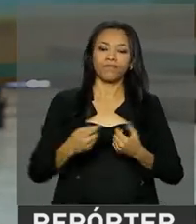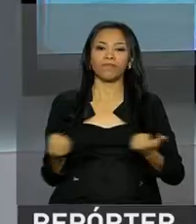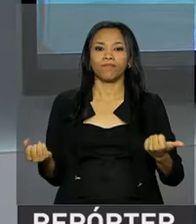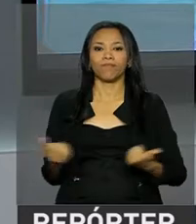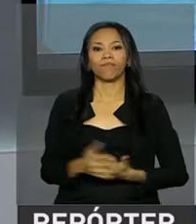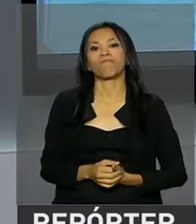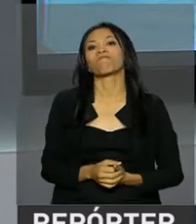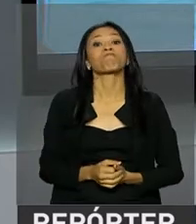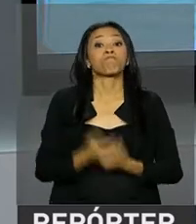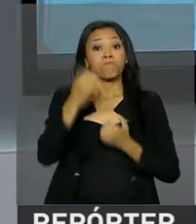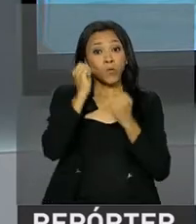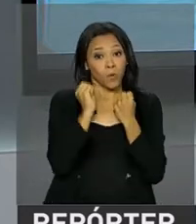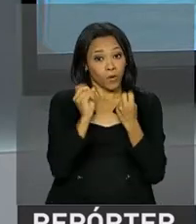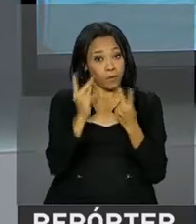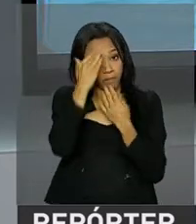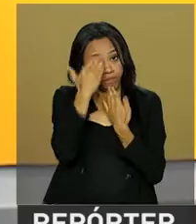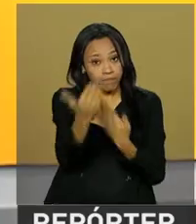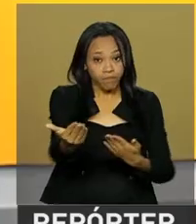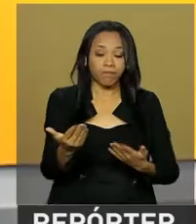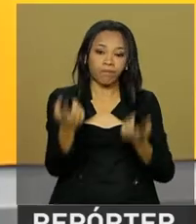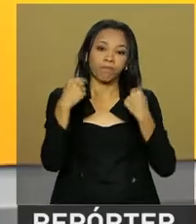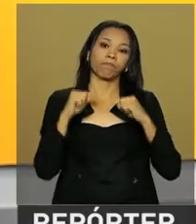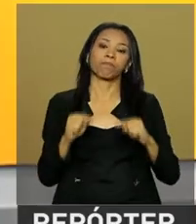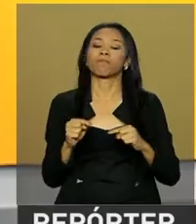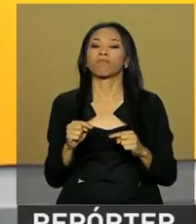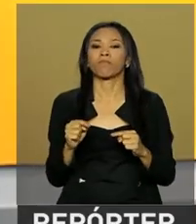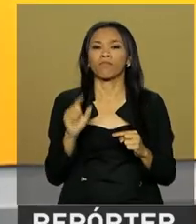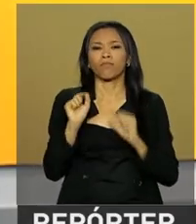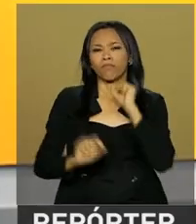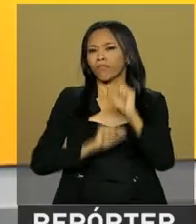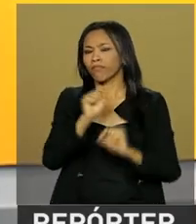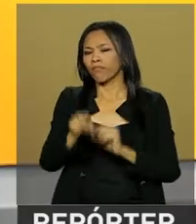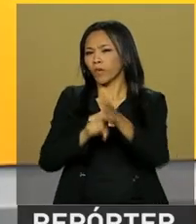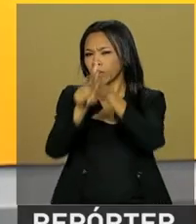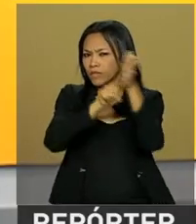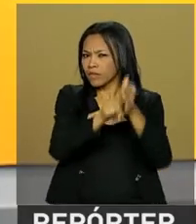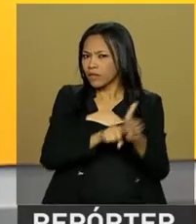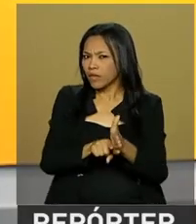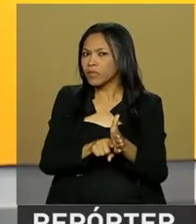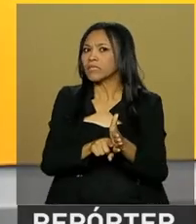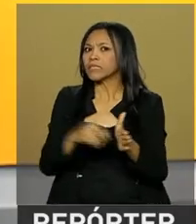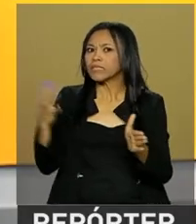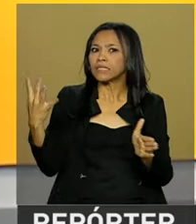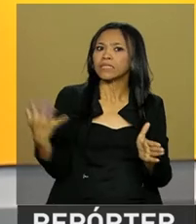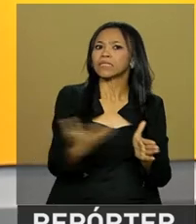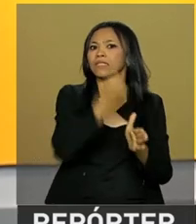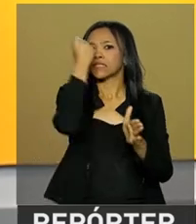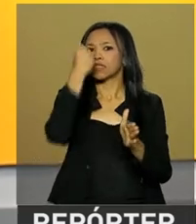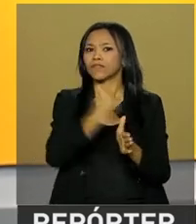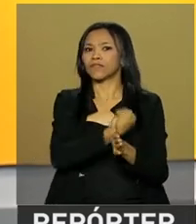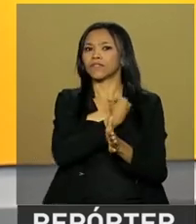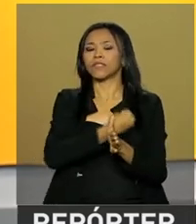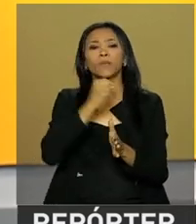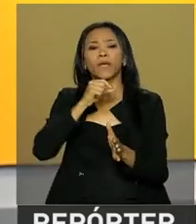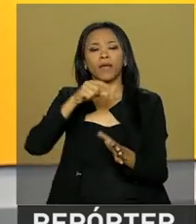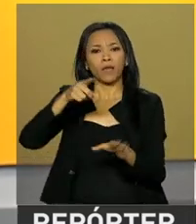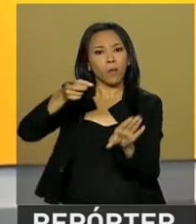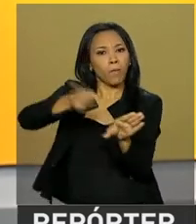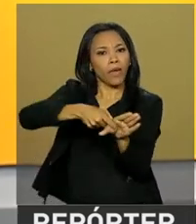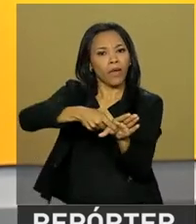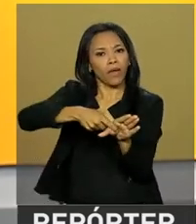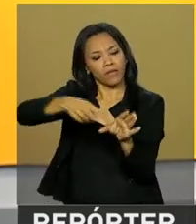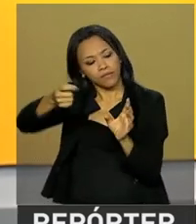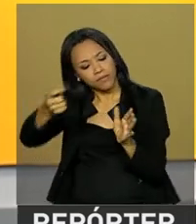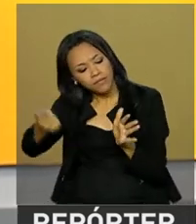Leandro. Ok, Gabriela, obrigado pelas suas informações. Olha, um exame que pode salvar vidas. O teste do pezinho deve ser